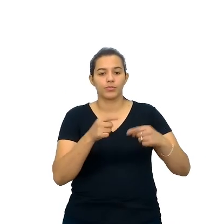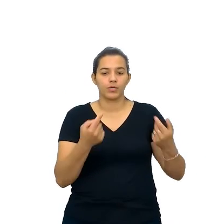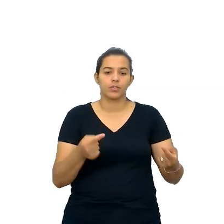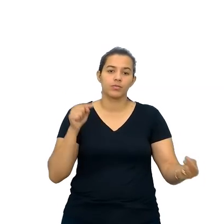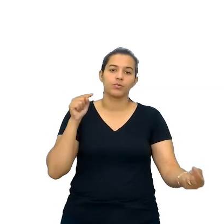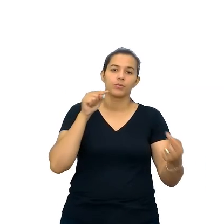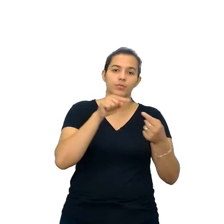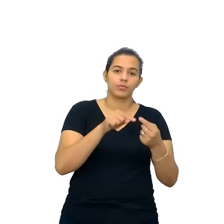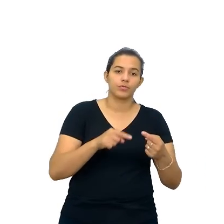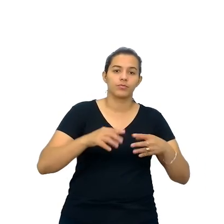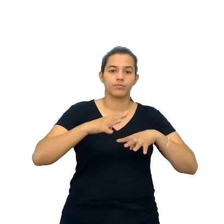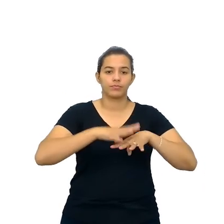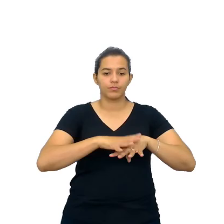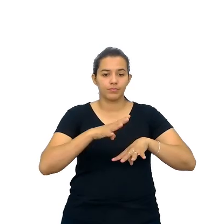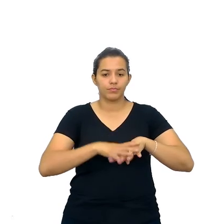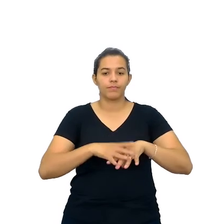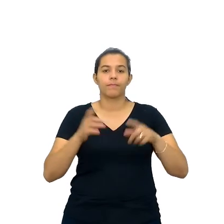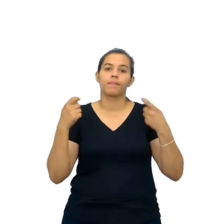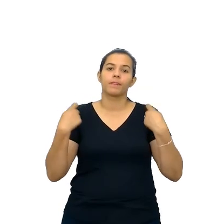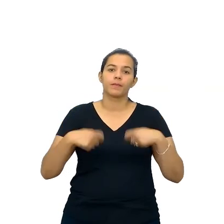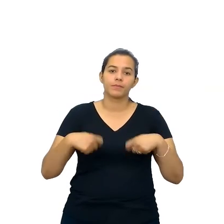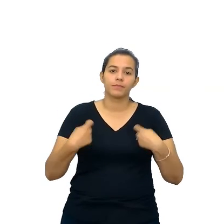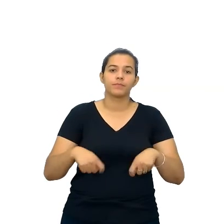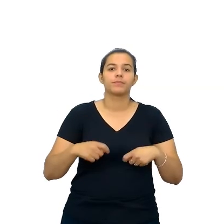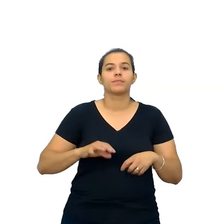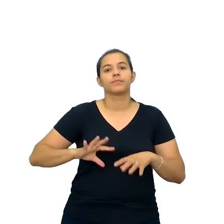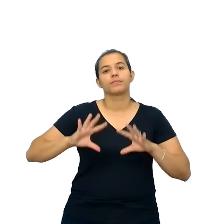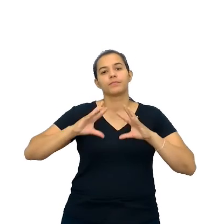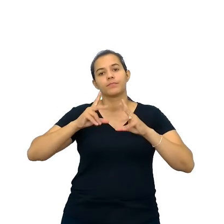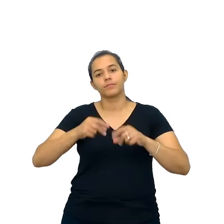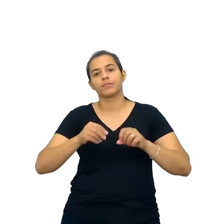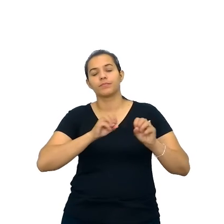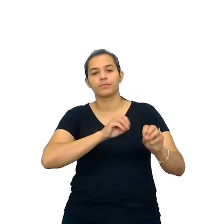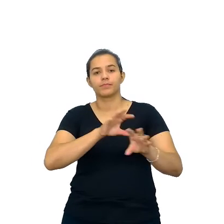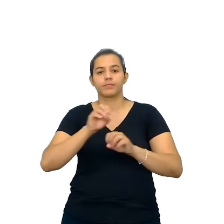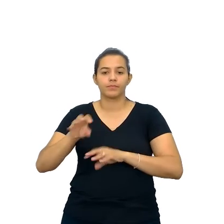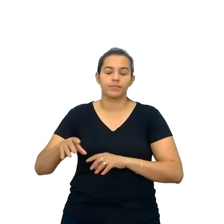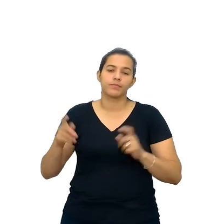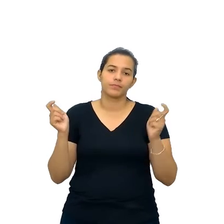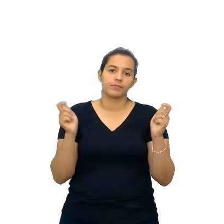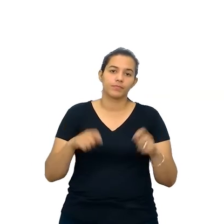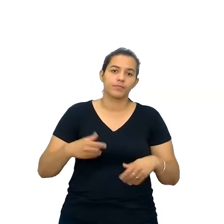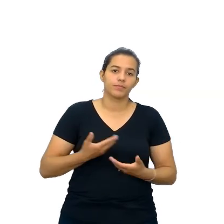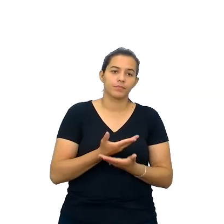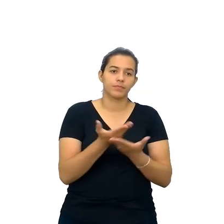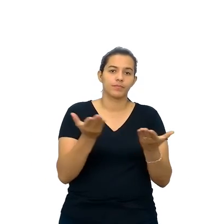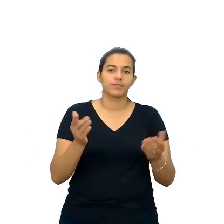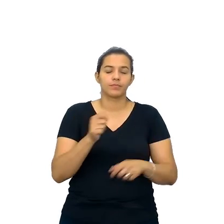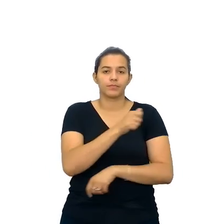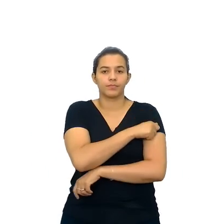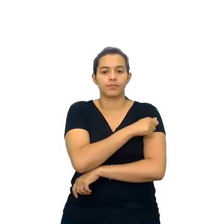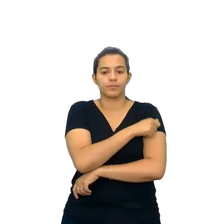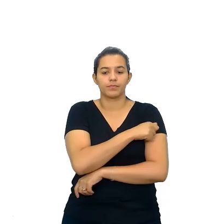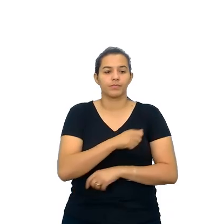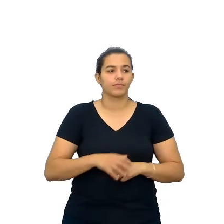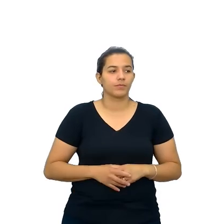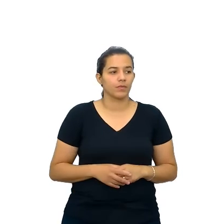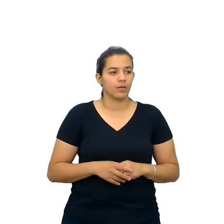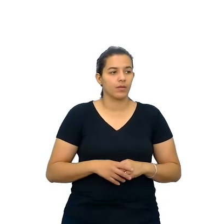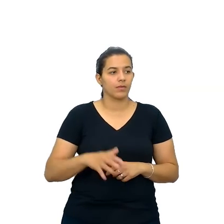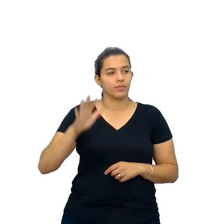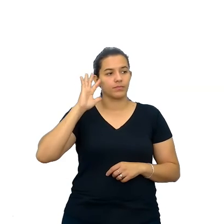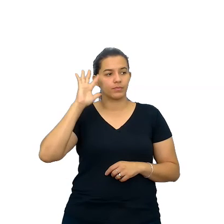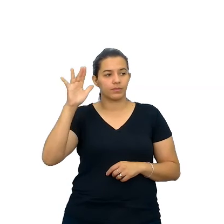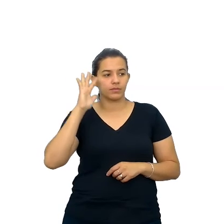objetivos matemáticos que precisam ser ensinados, disponibilizados aos estudantes, né? Pensando